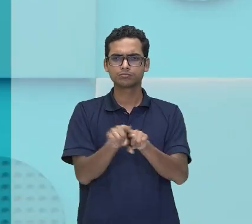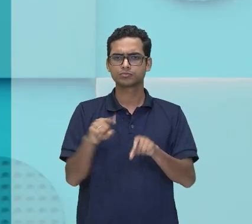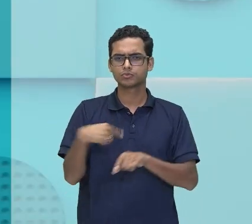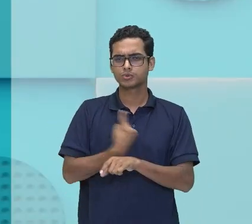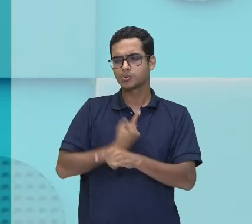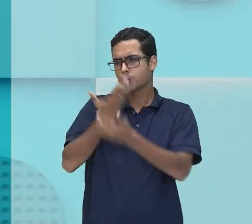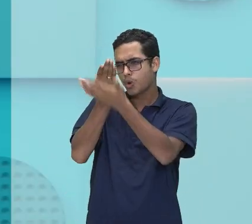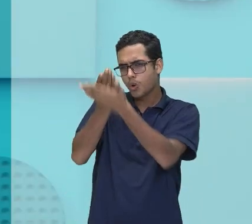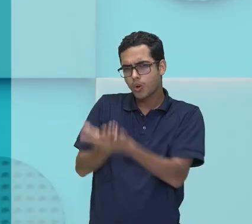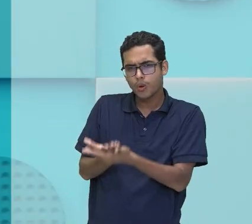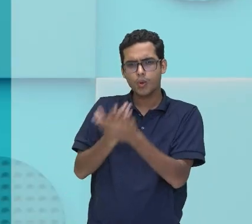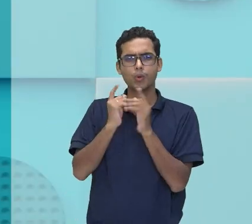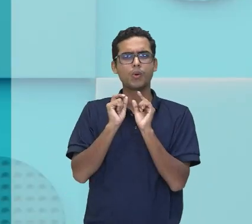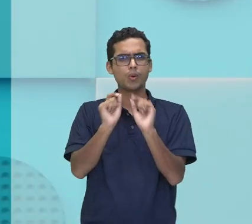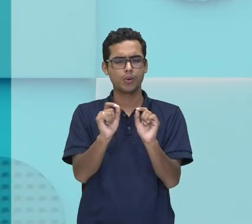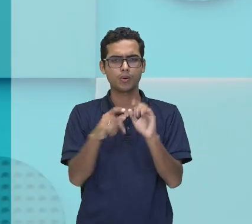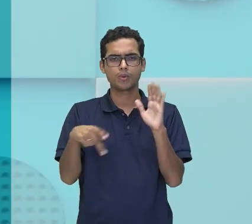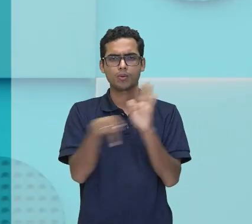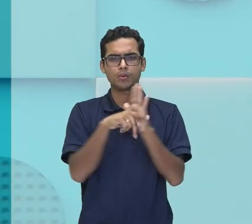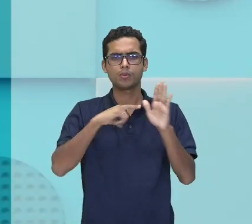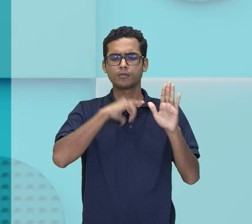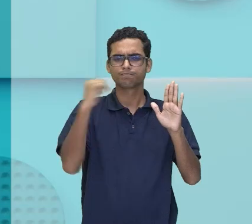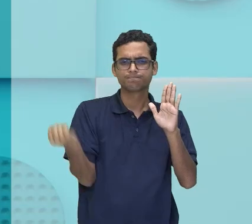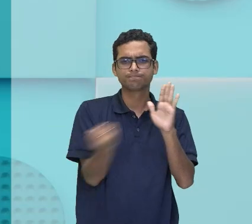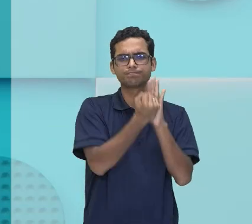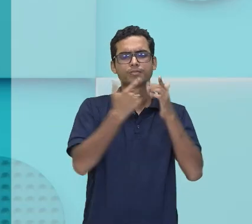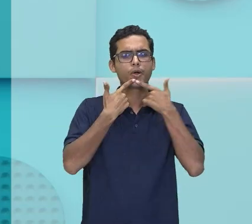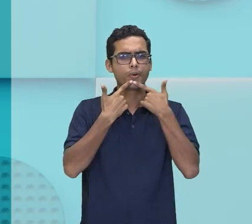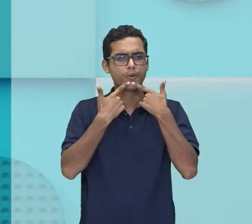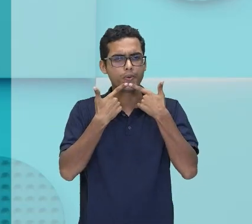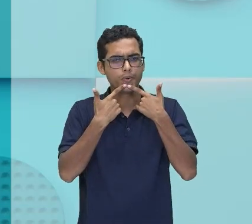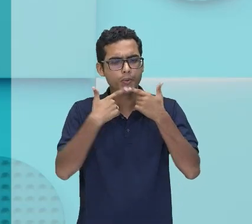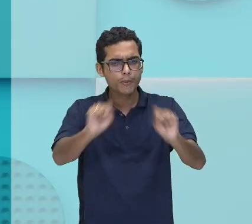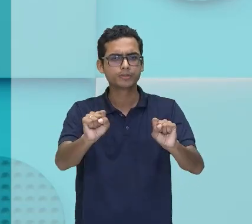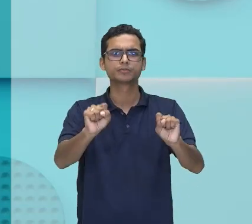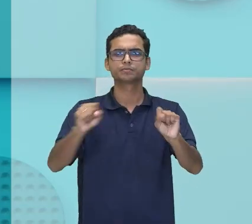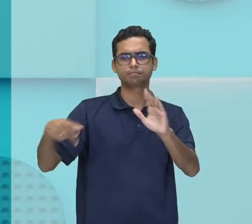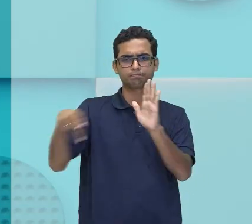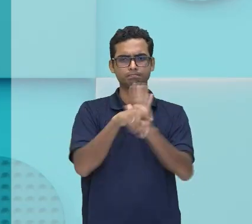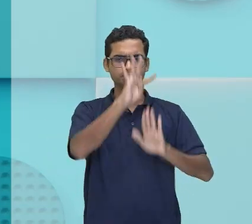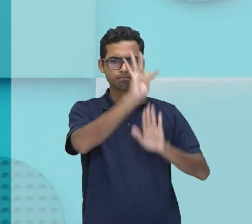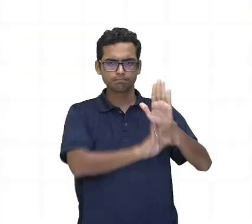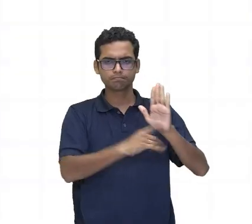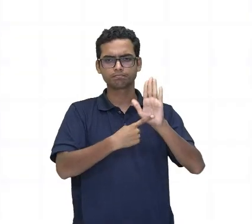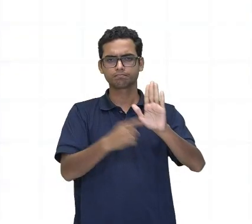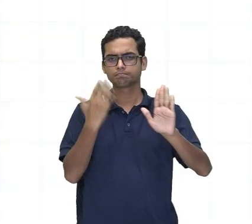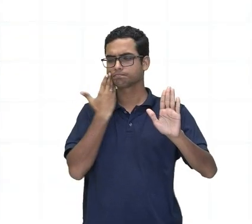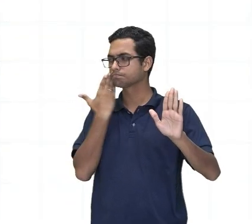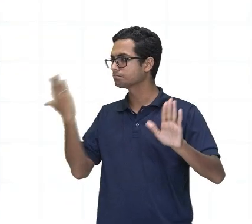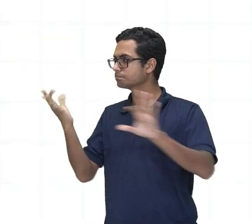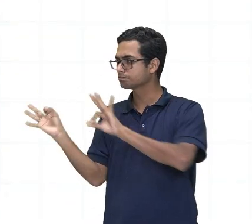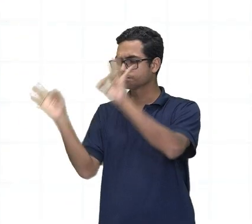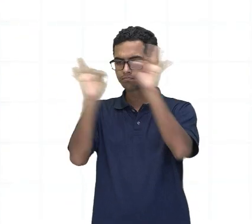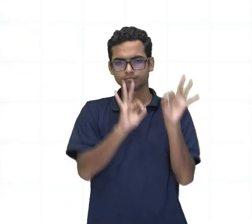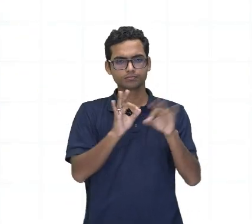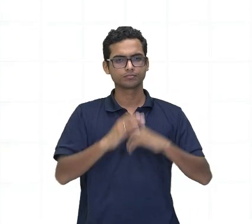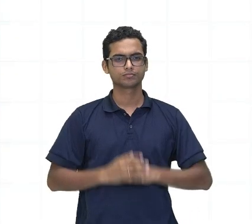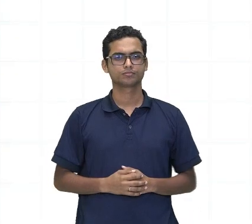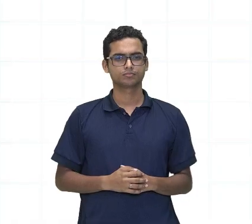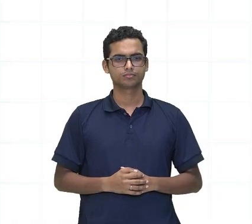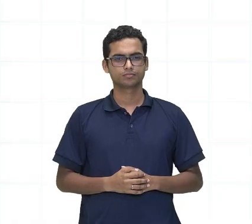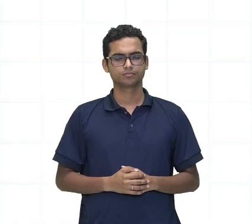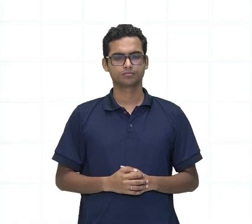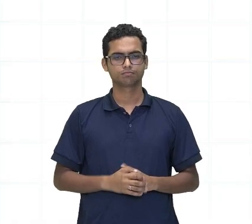verificar as marcas linguísticas, né, do nosso texto. Vamos explorar ainda mais o texto? Acompanhe. Ó,